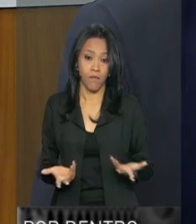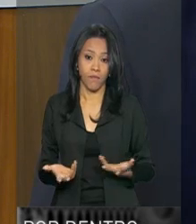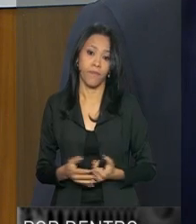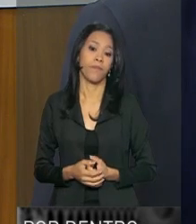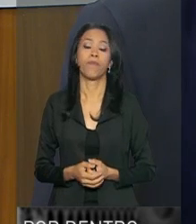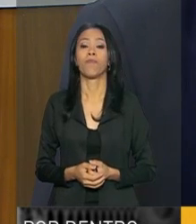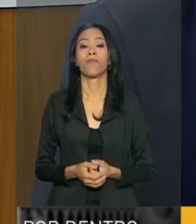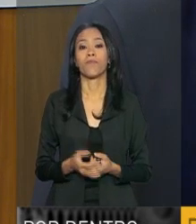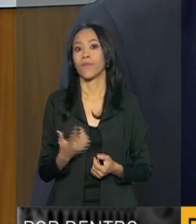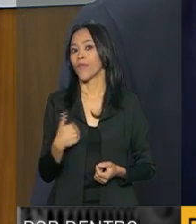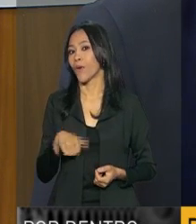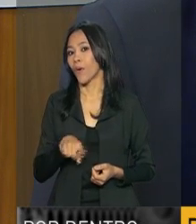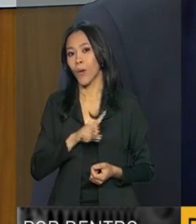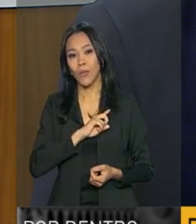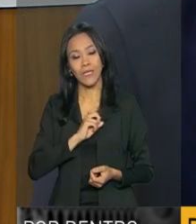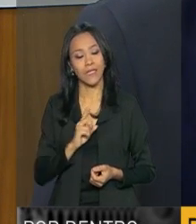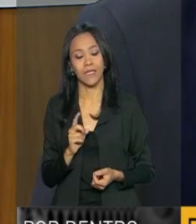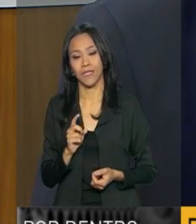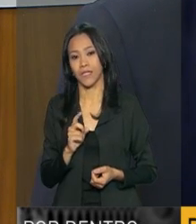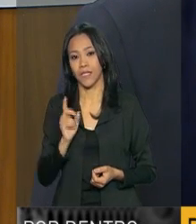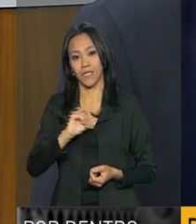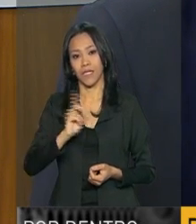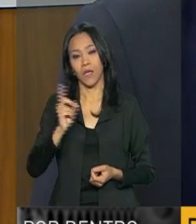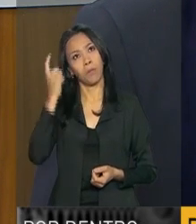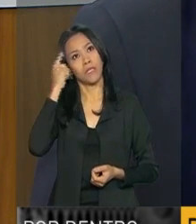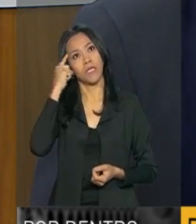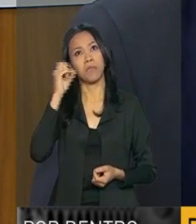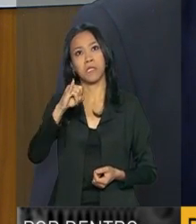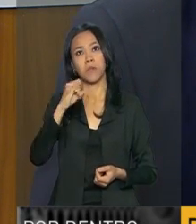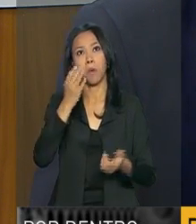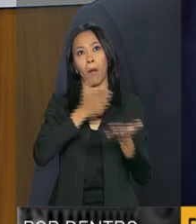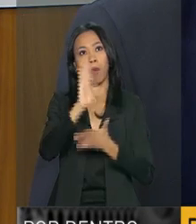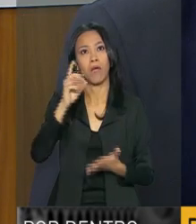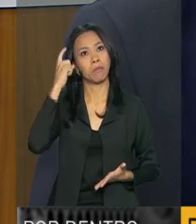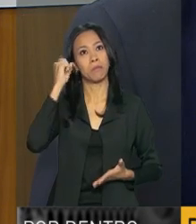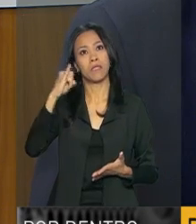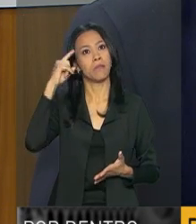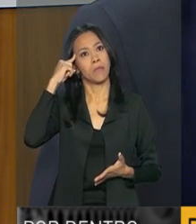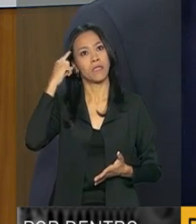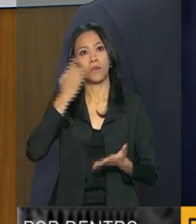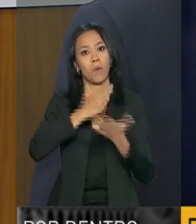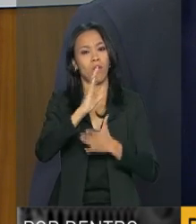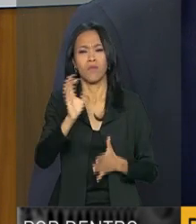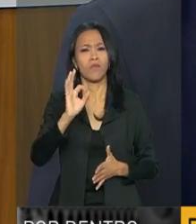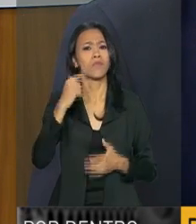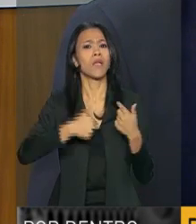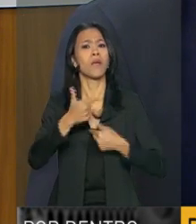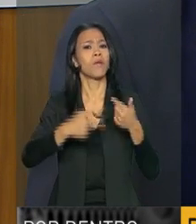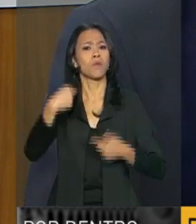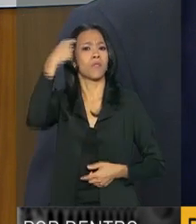fato nós não trabalhamos com a hipótese de não aprovar nós acreditamos e estamos trabalhando para que tenha a aprovação o que é